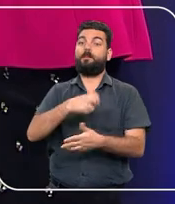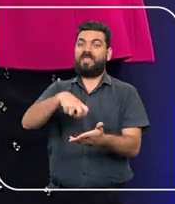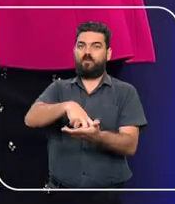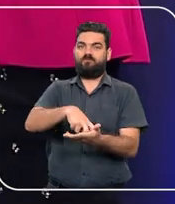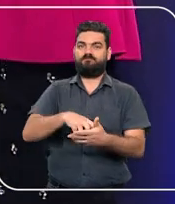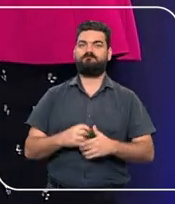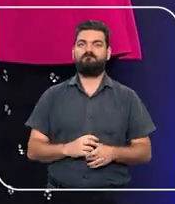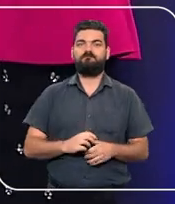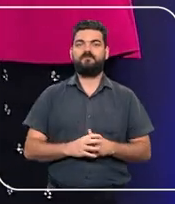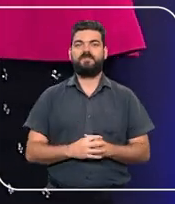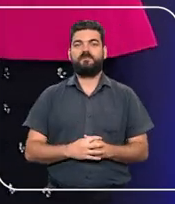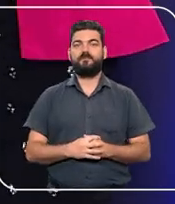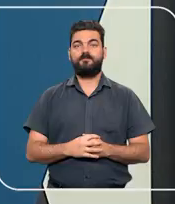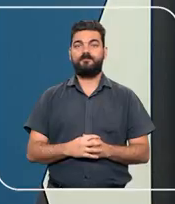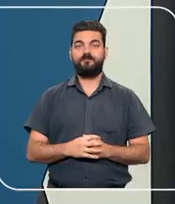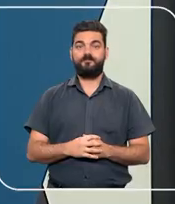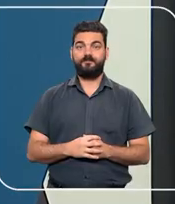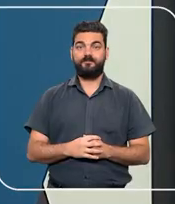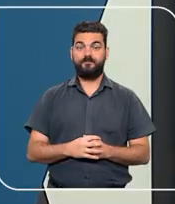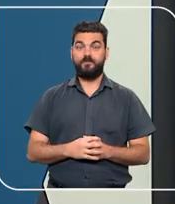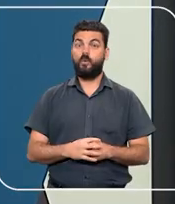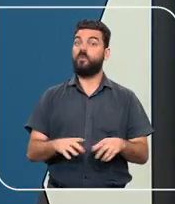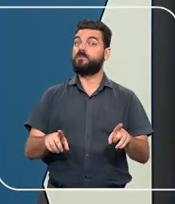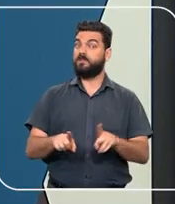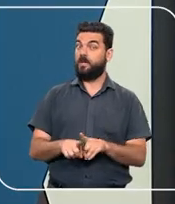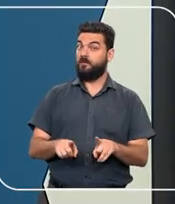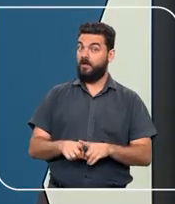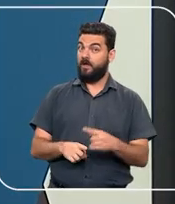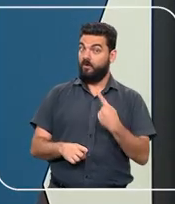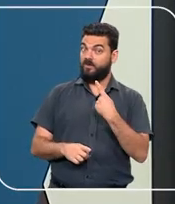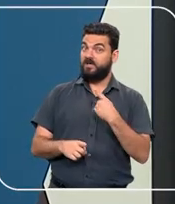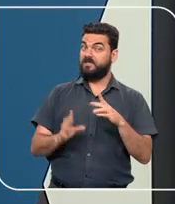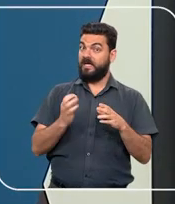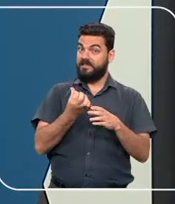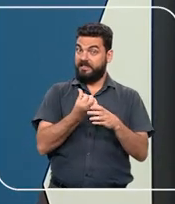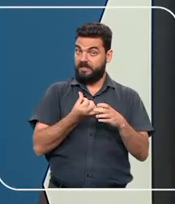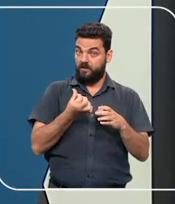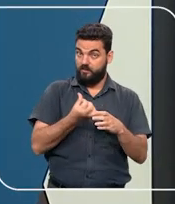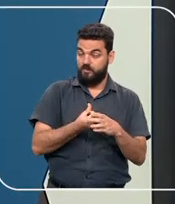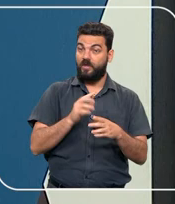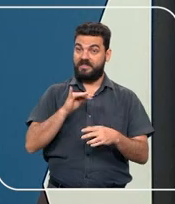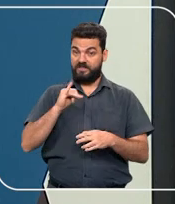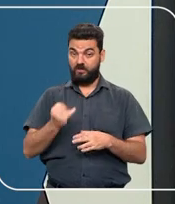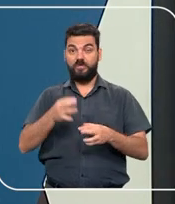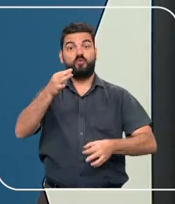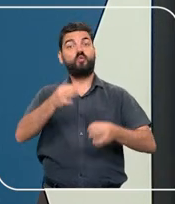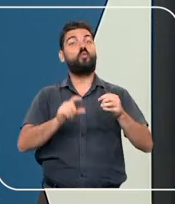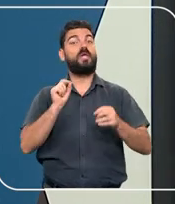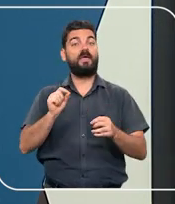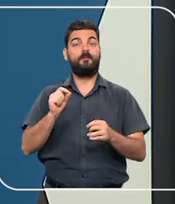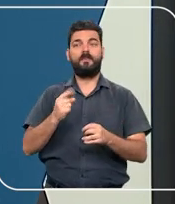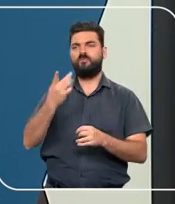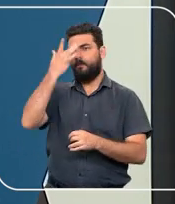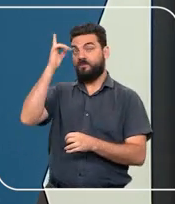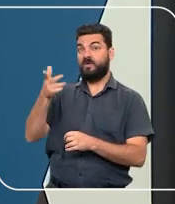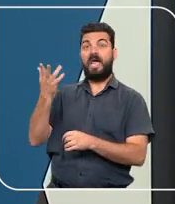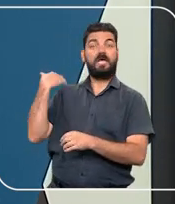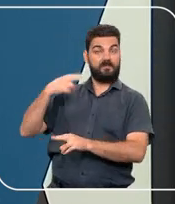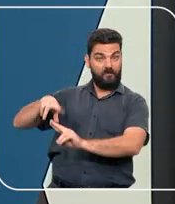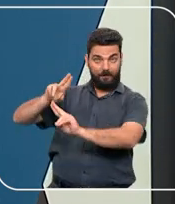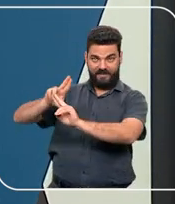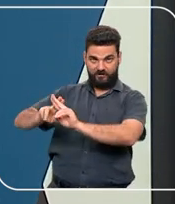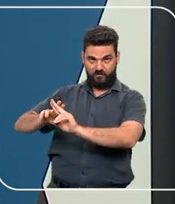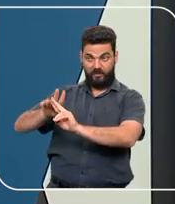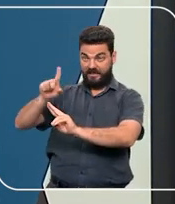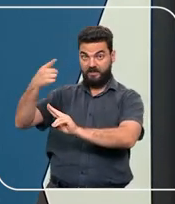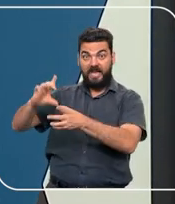de Direito Penal em Mais Um Caso analisado pela Sexta turma do STJ foi absolvido um